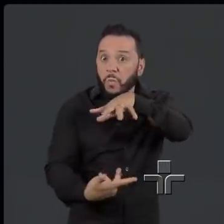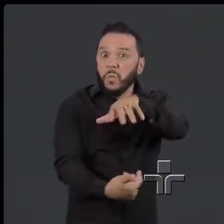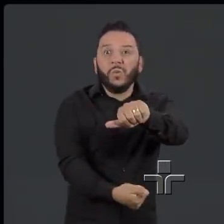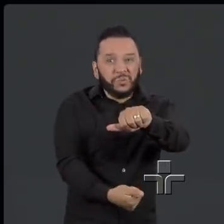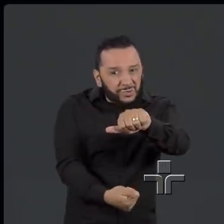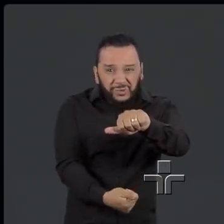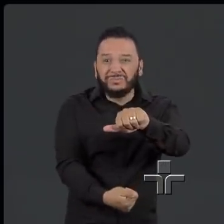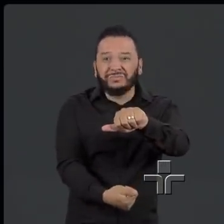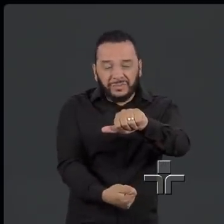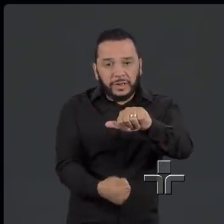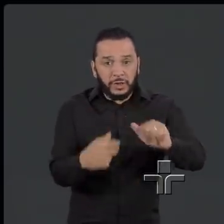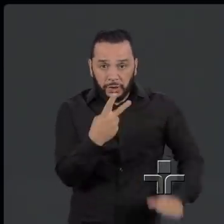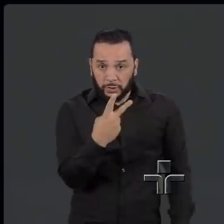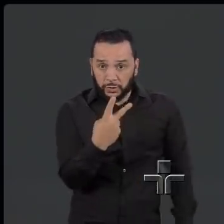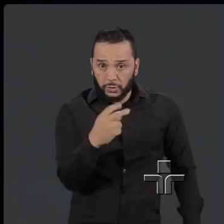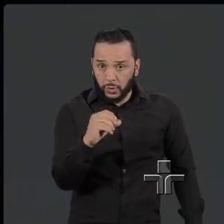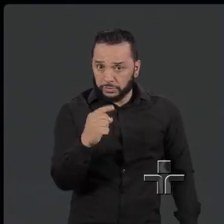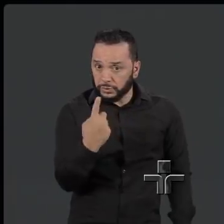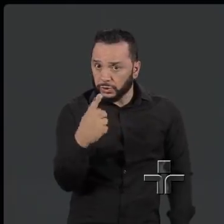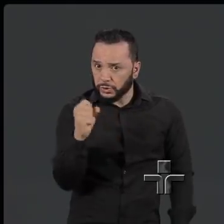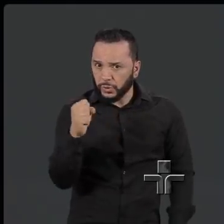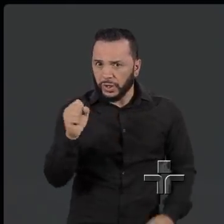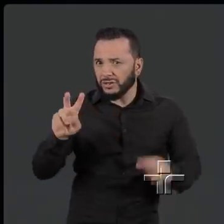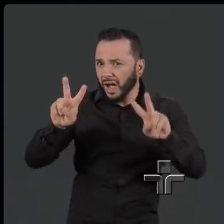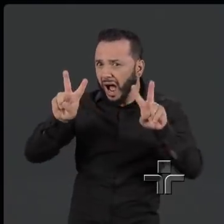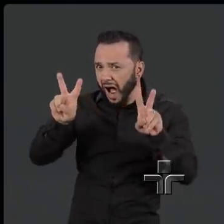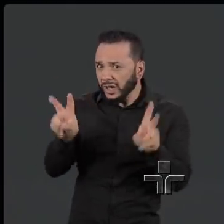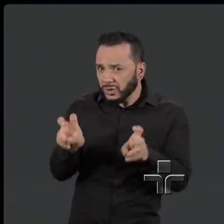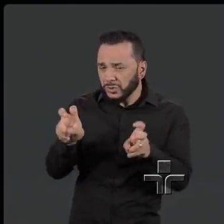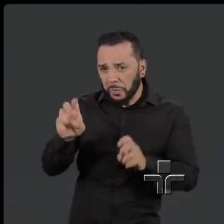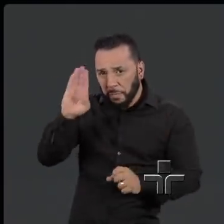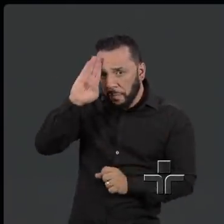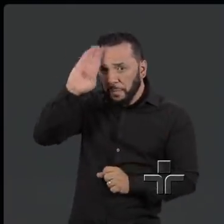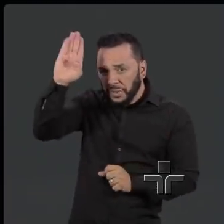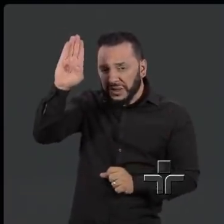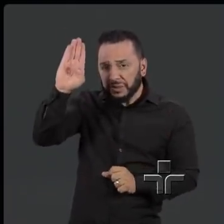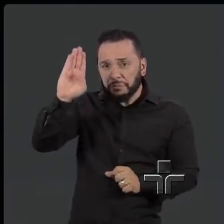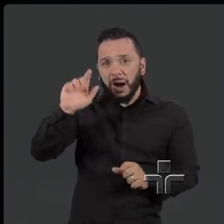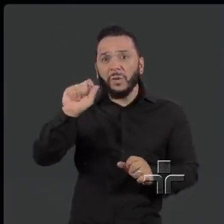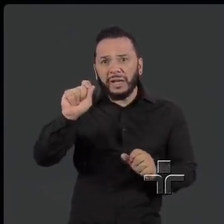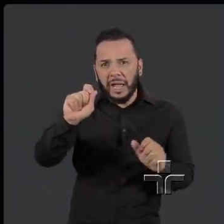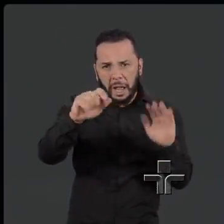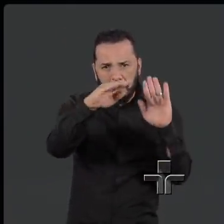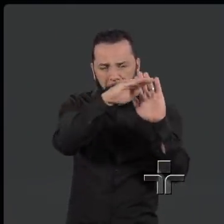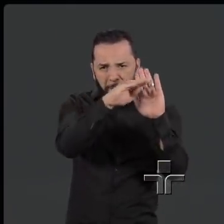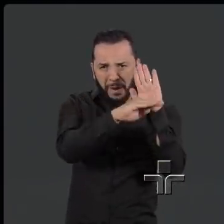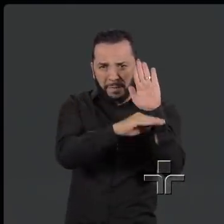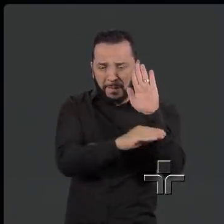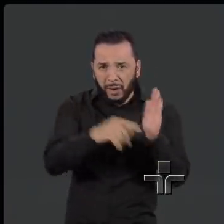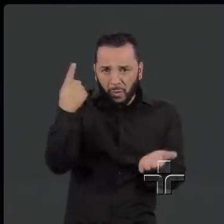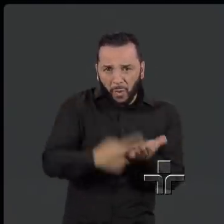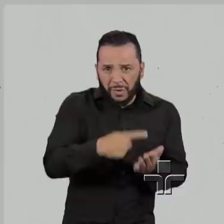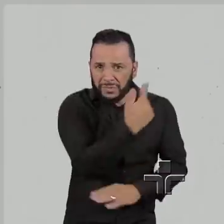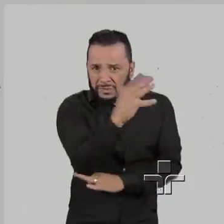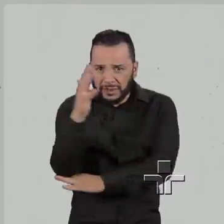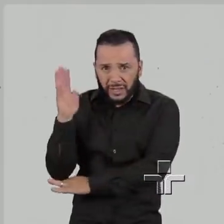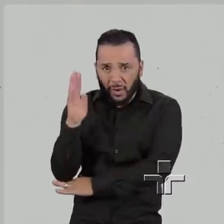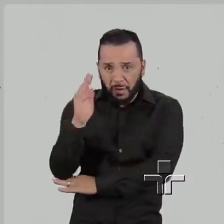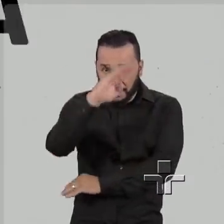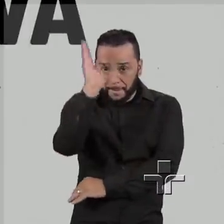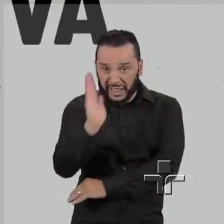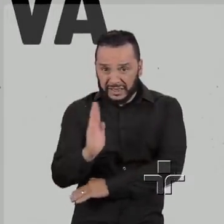Em 2018, estes foram os assuntos que tiveram destaque na agenda ambiental do Brasil e do mundo.